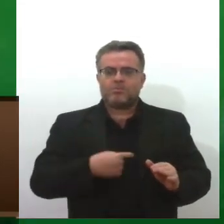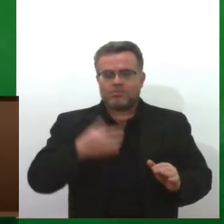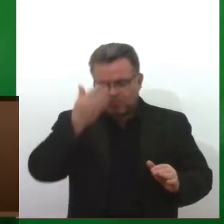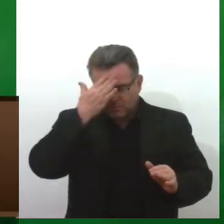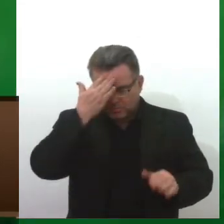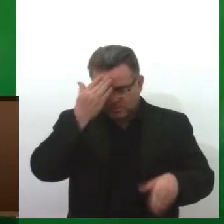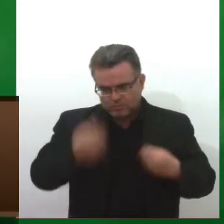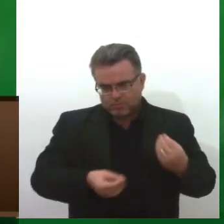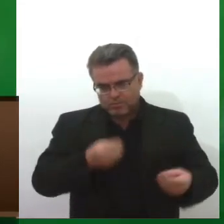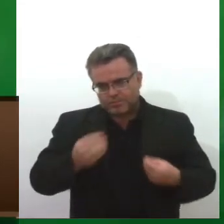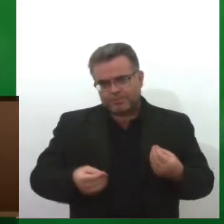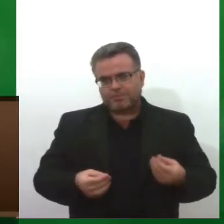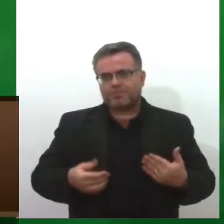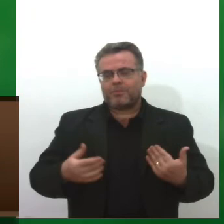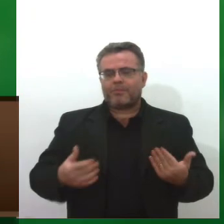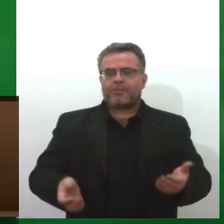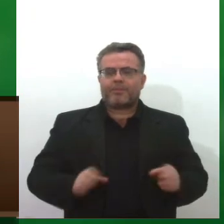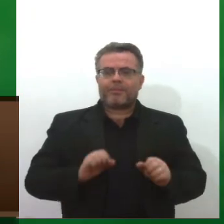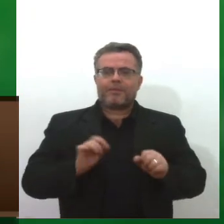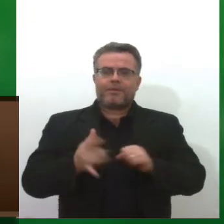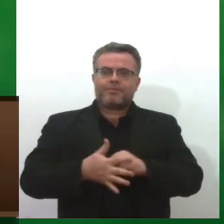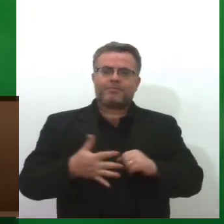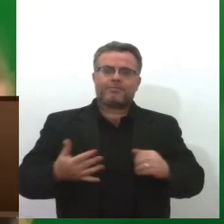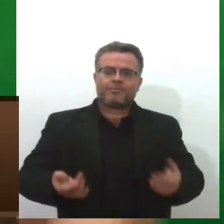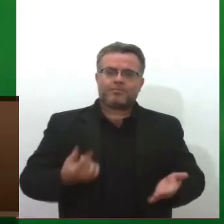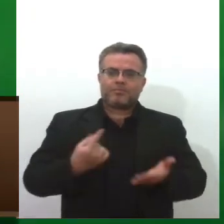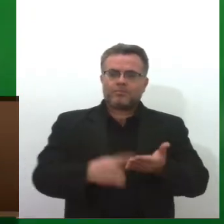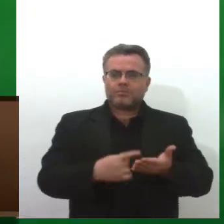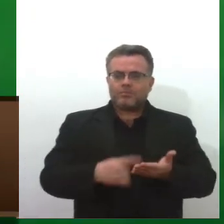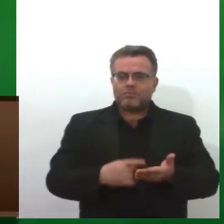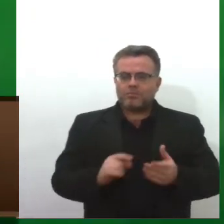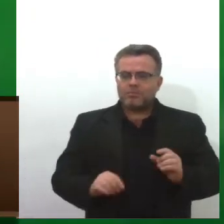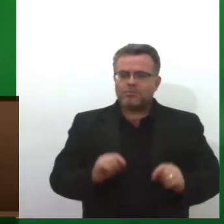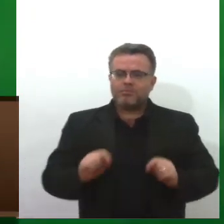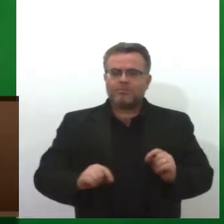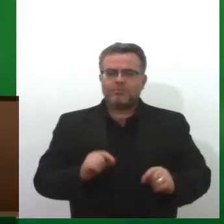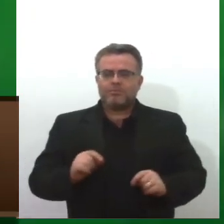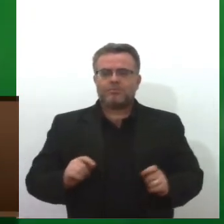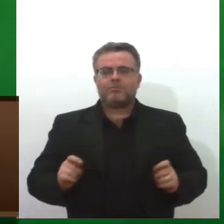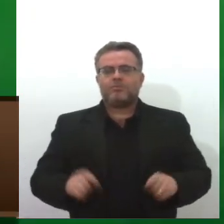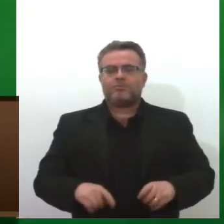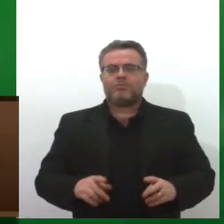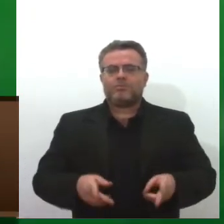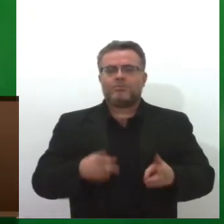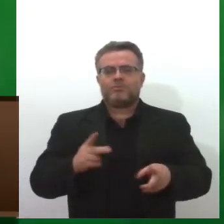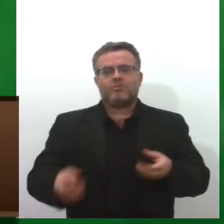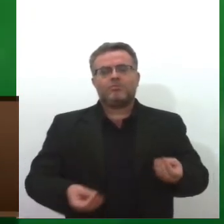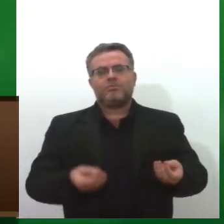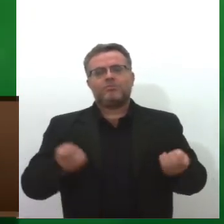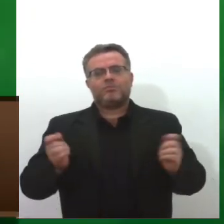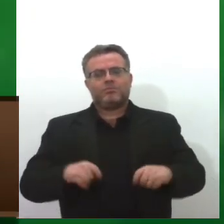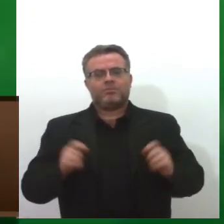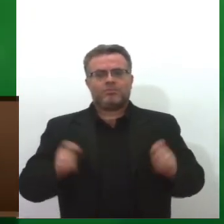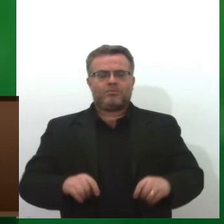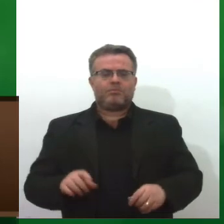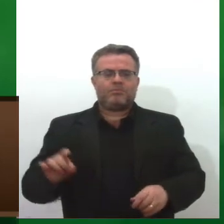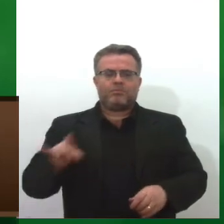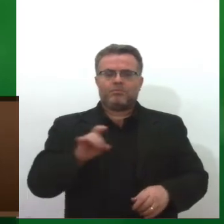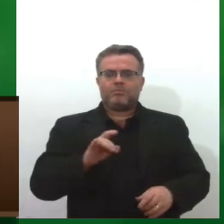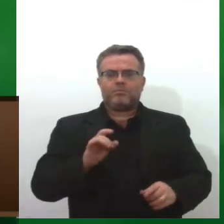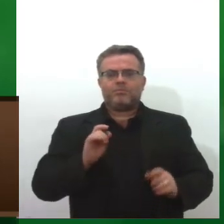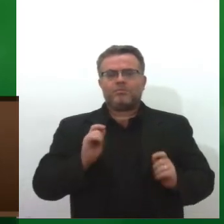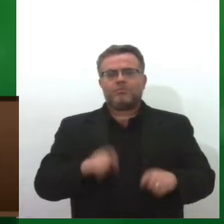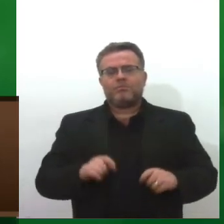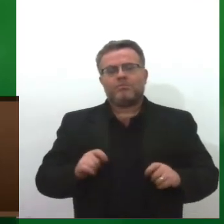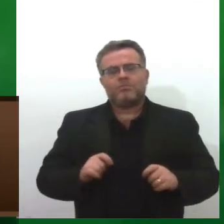que a pandemia fragilizou a economia como um todo, e a condição para que quem quer seja tomar